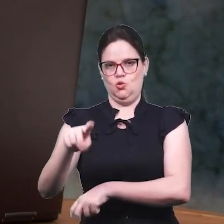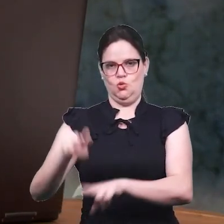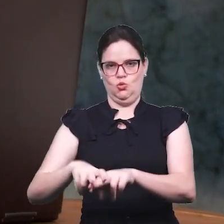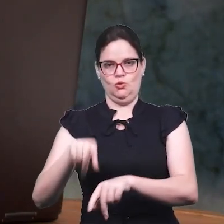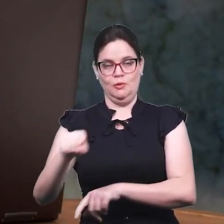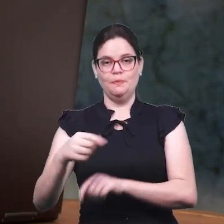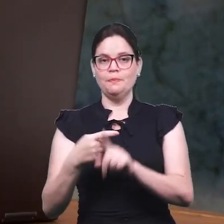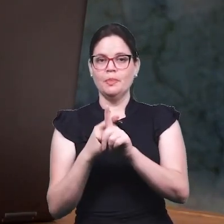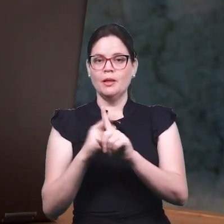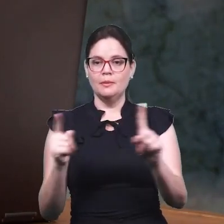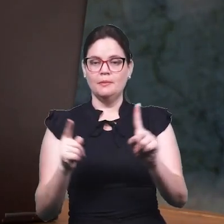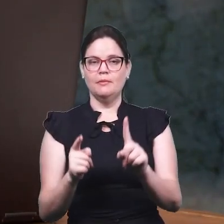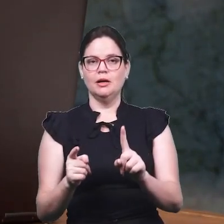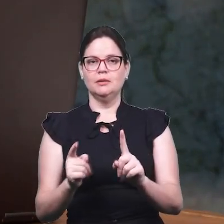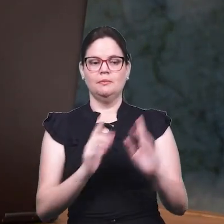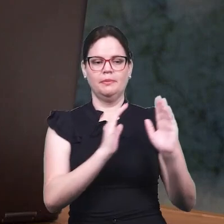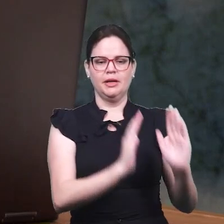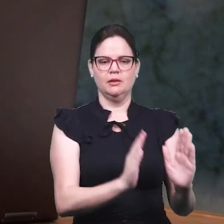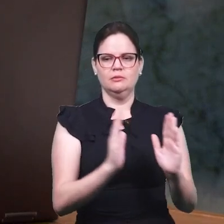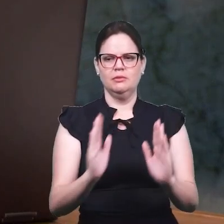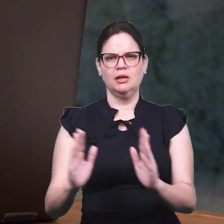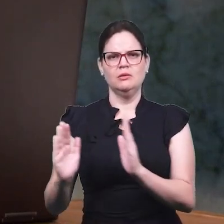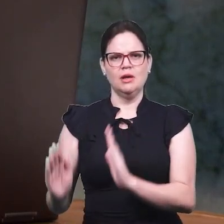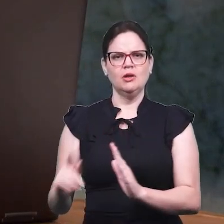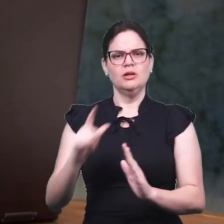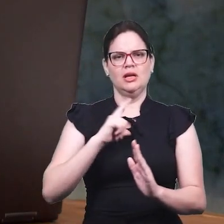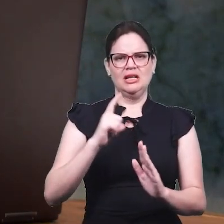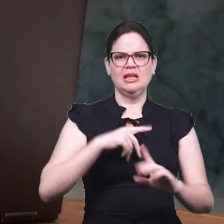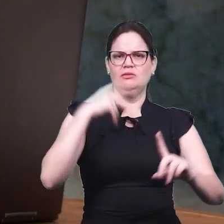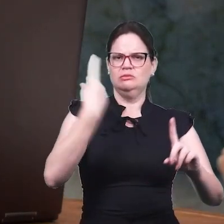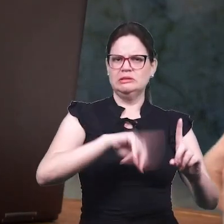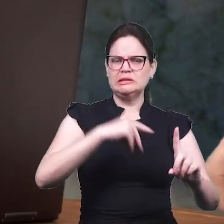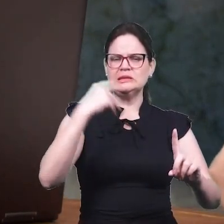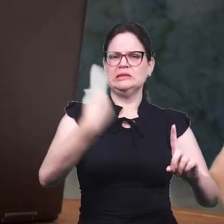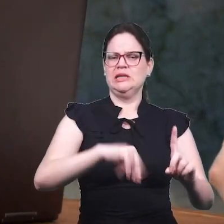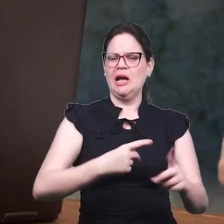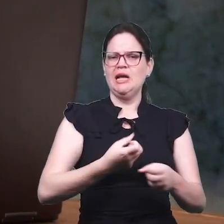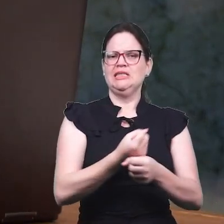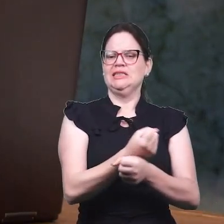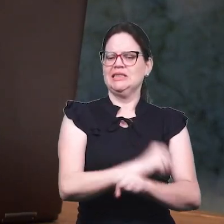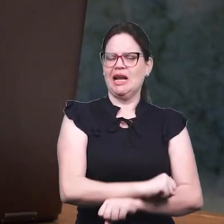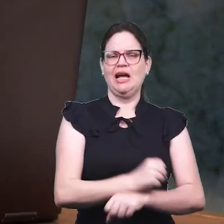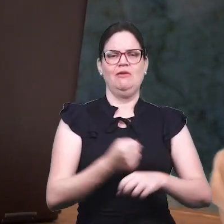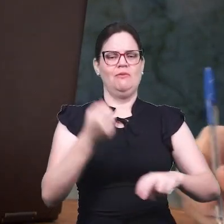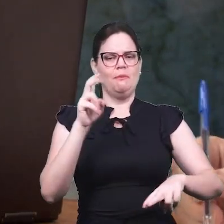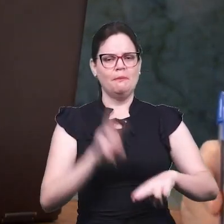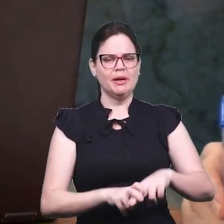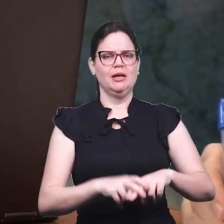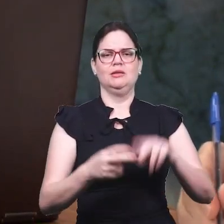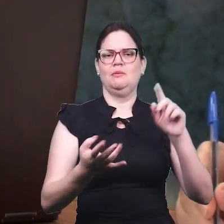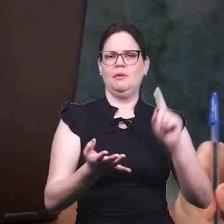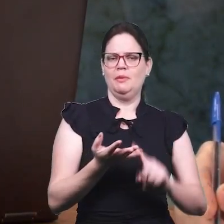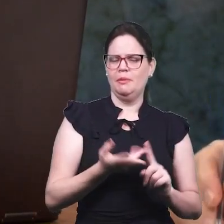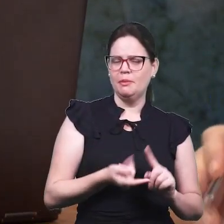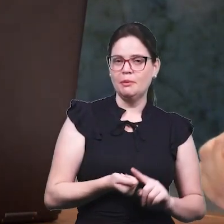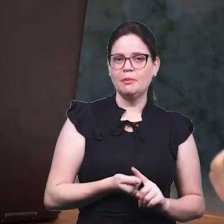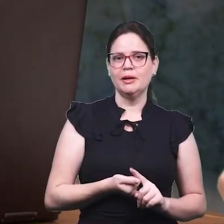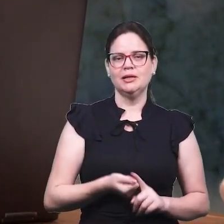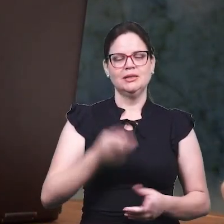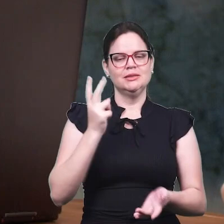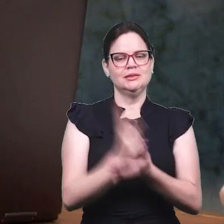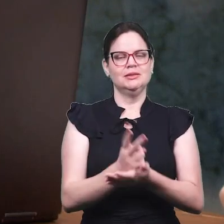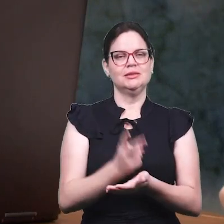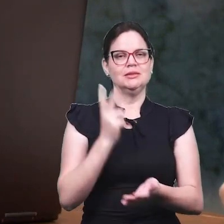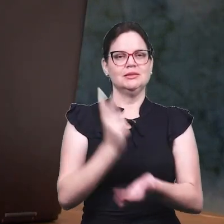depois. Mas durante as prisões que ele teve, espancamentos, juntamente com essas prisões, o